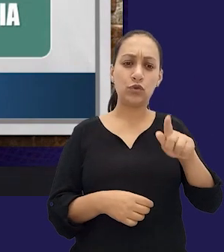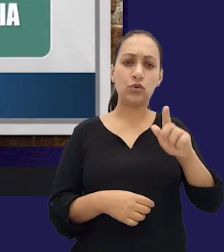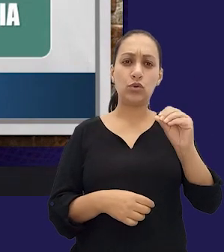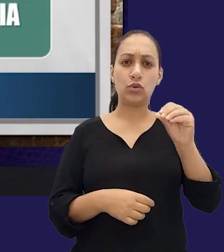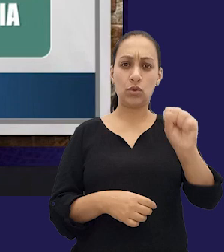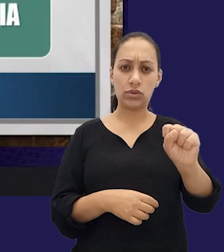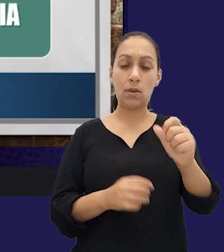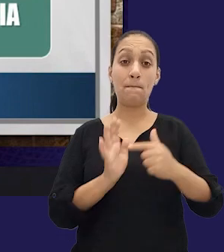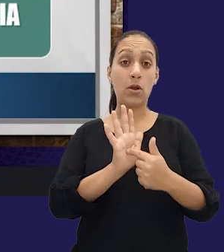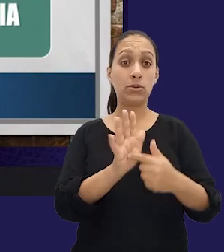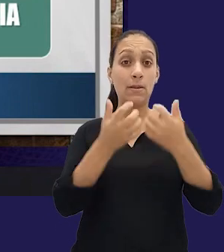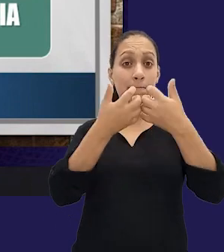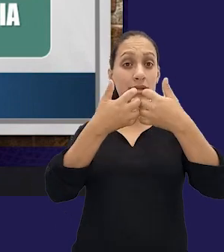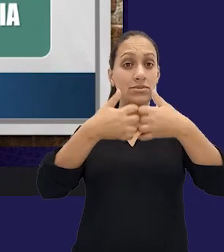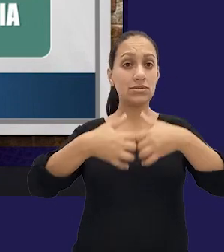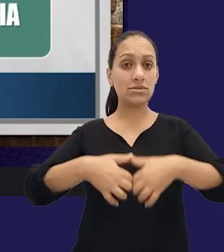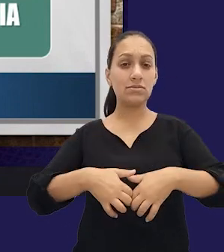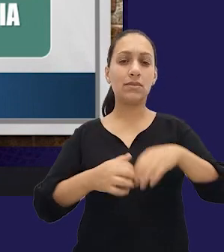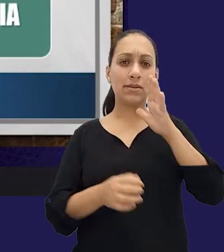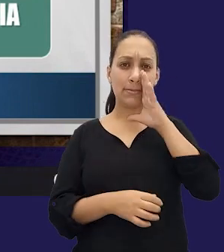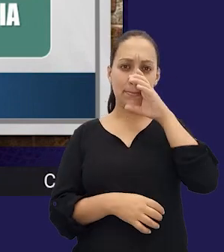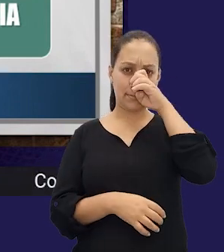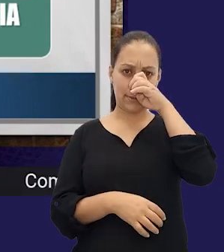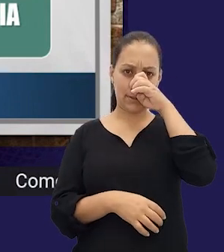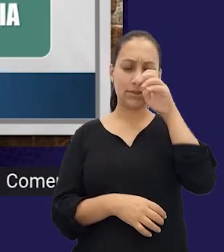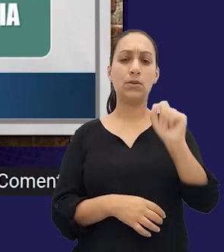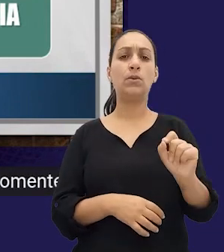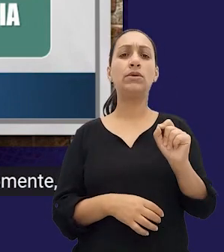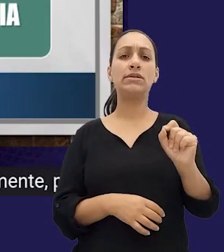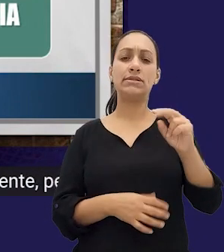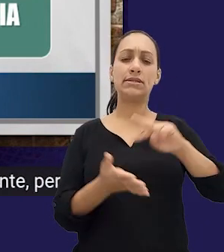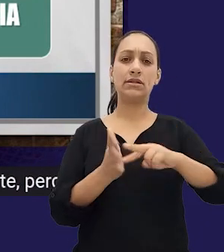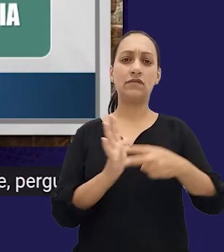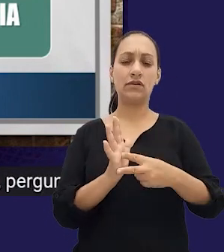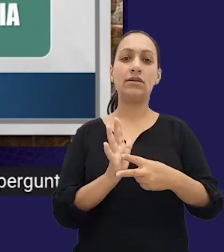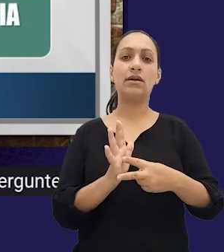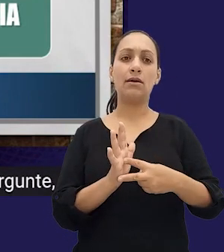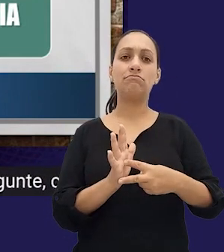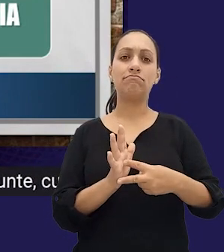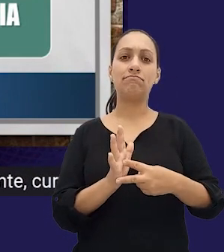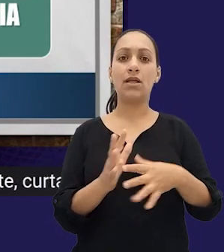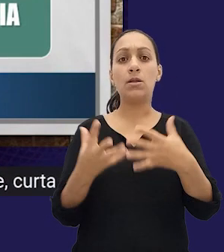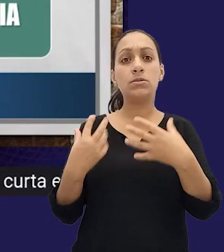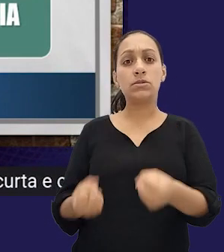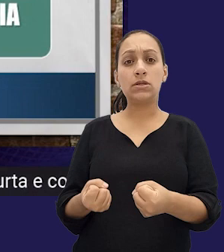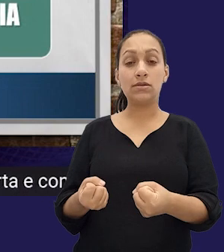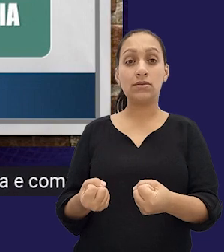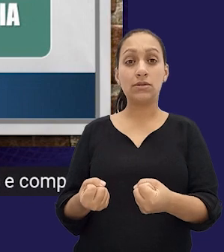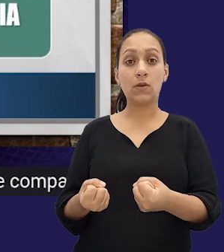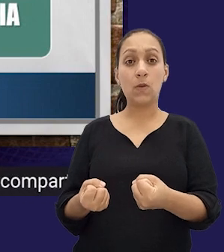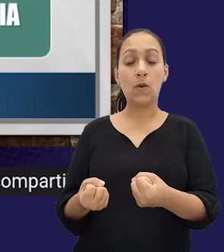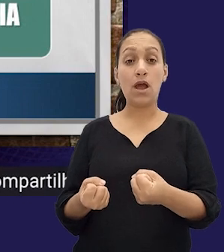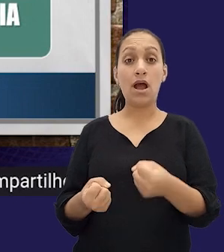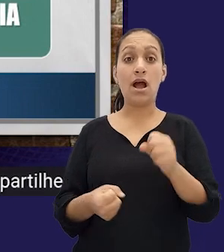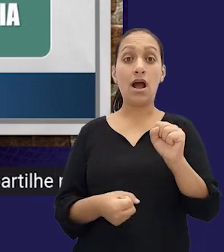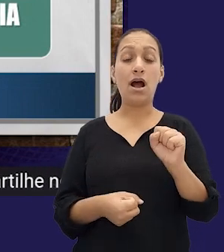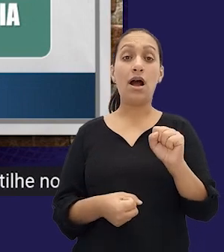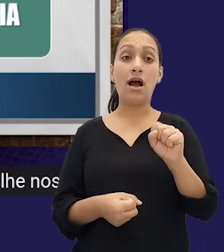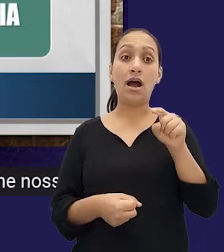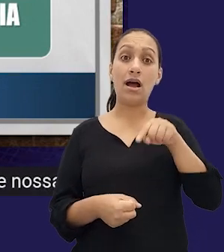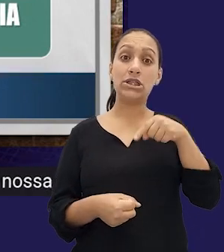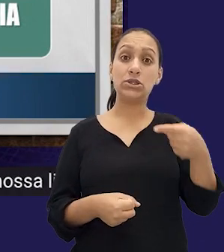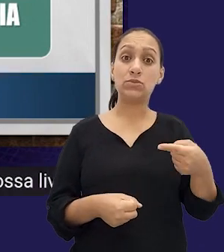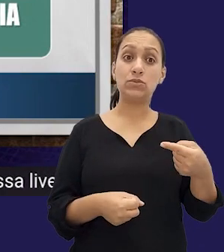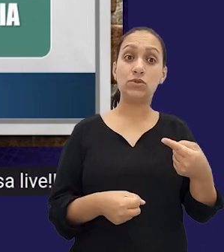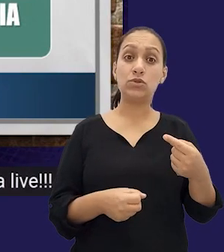de mecanismos de resistência, ou seja, que toleram a presença dessas substâncias produzidas por estes